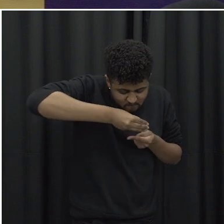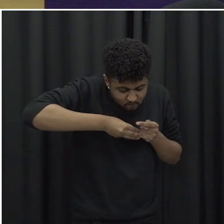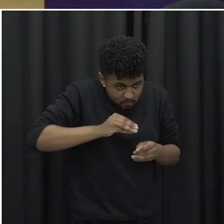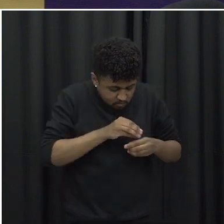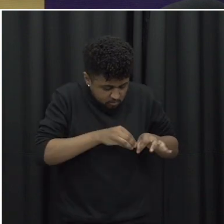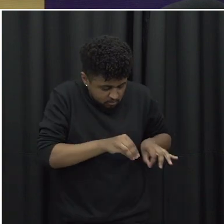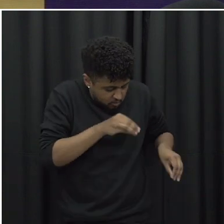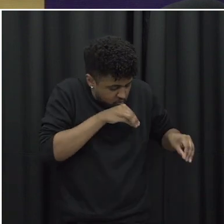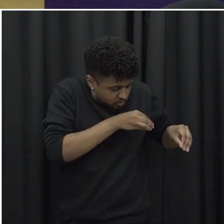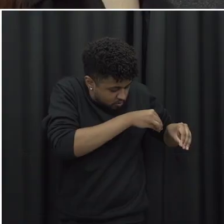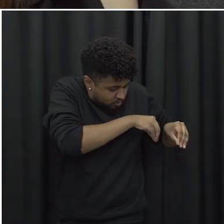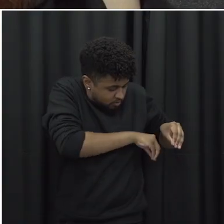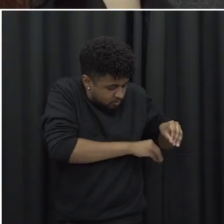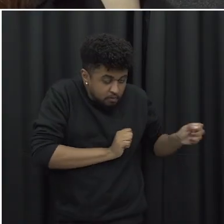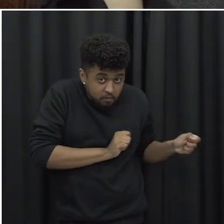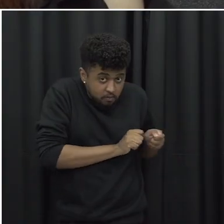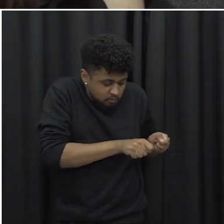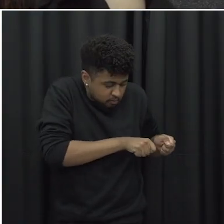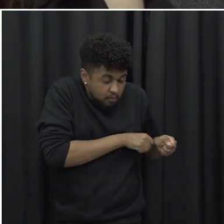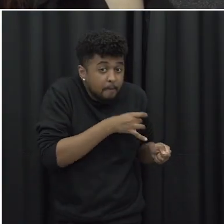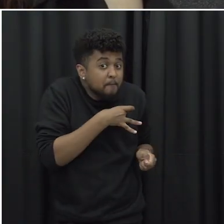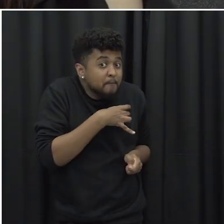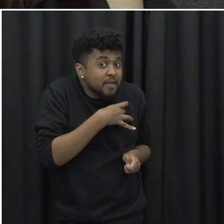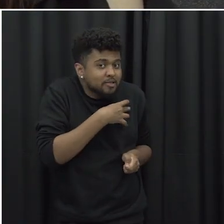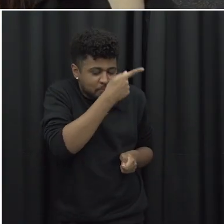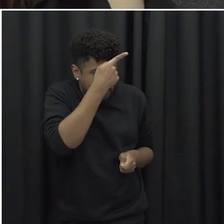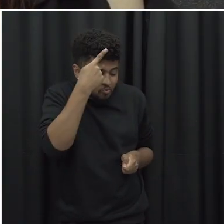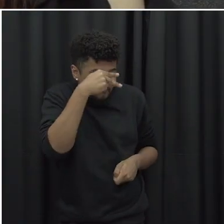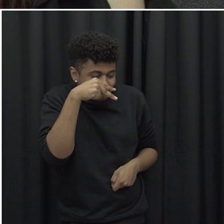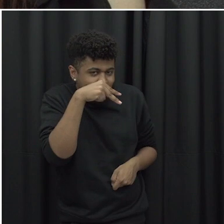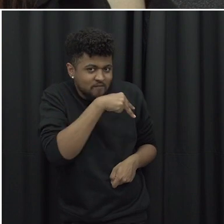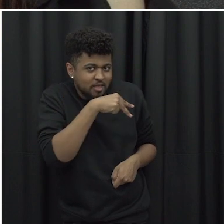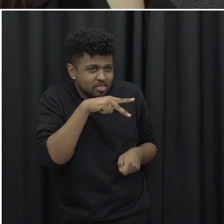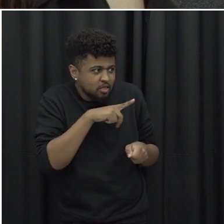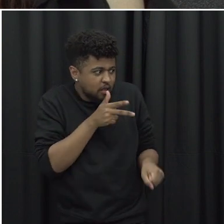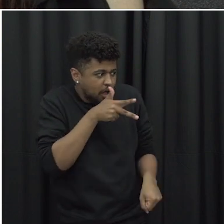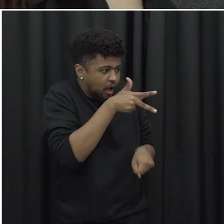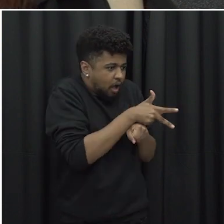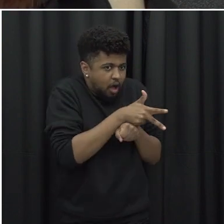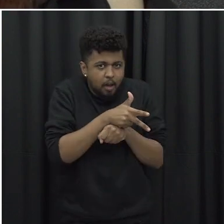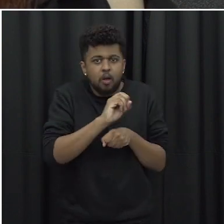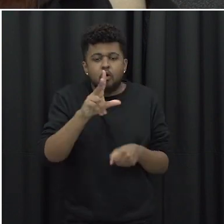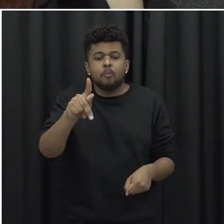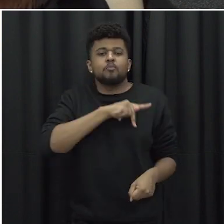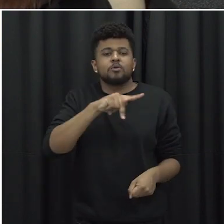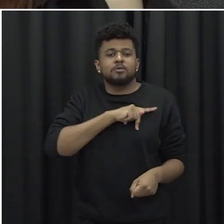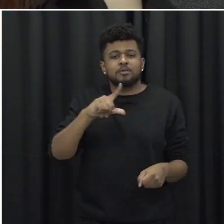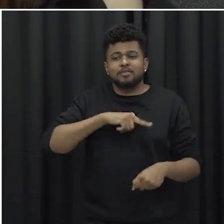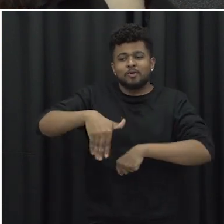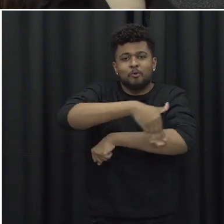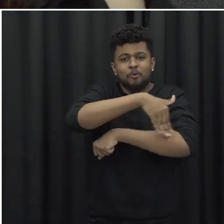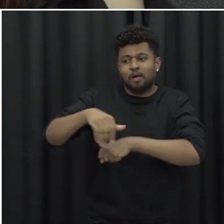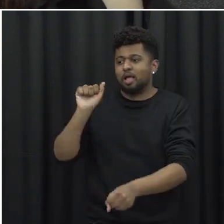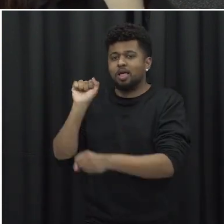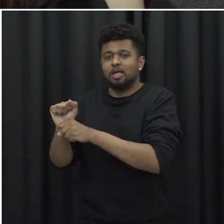ou a polícia tá esperando ele no meio da rua. Porque às vezes eles pegam até essas medicações, algum conhecido entrega para eles, então eles não têm receita,